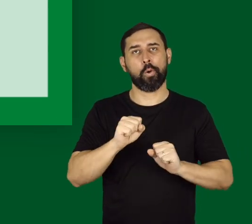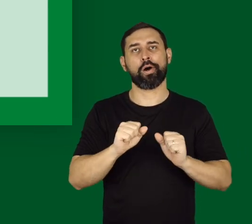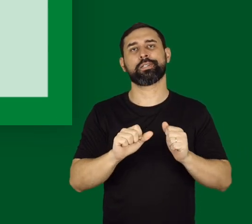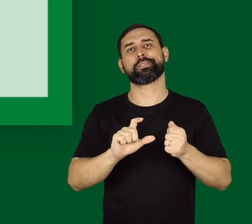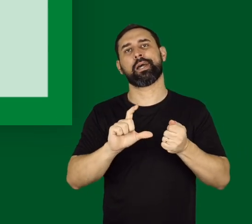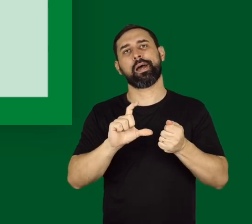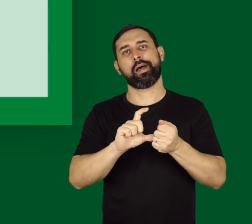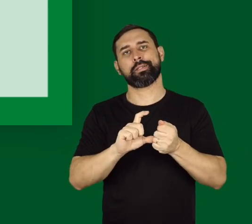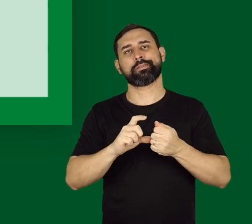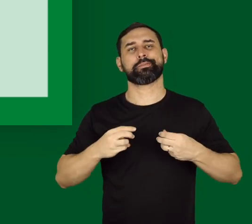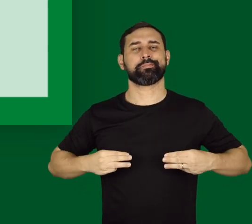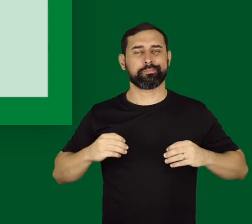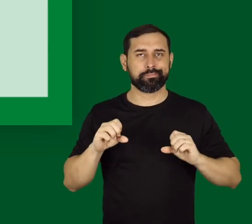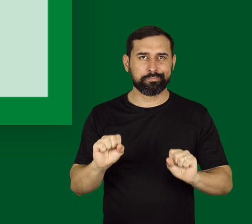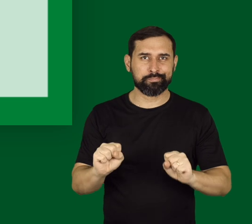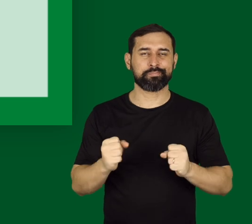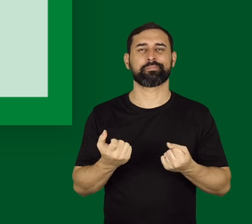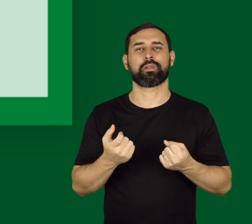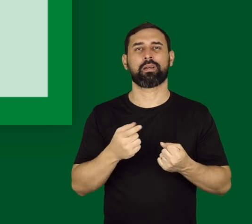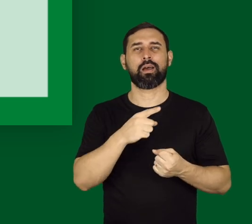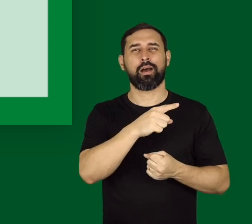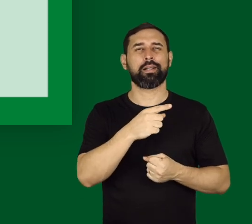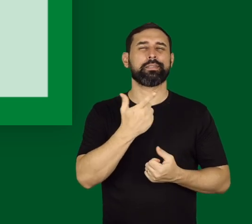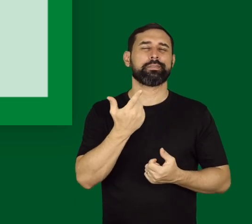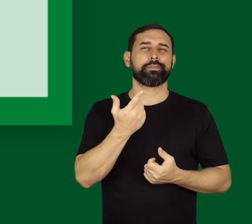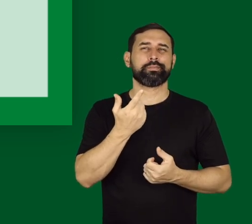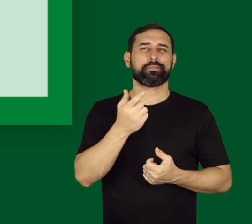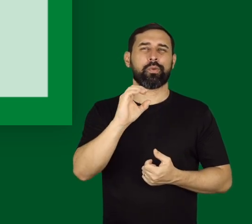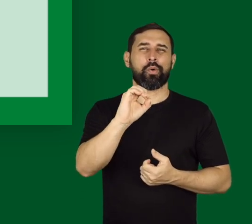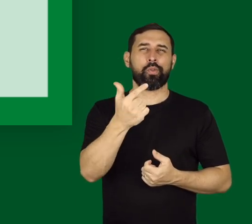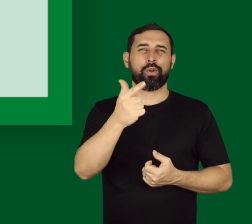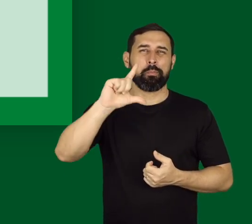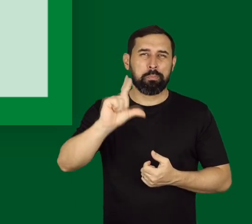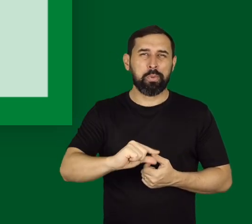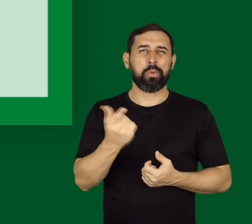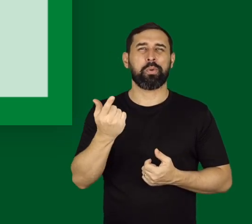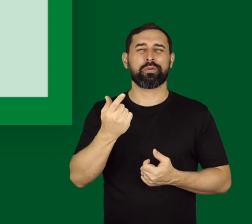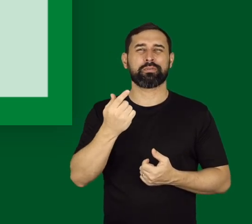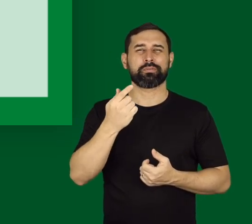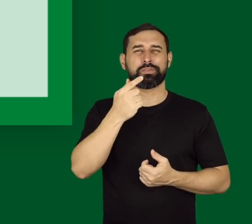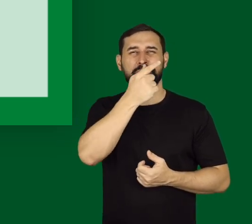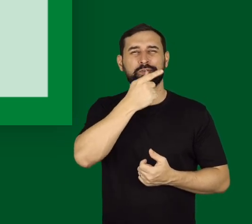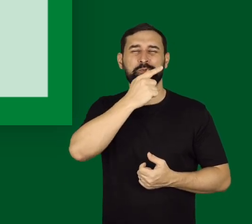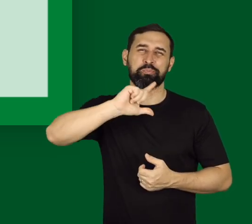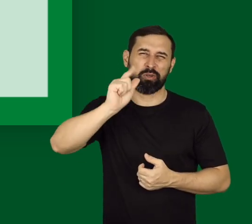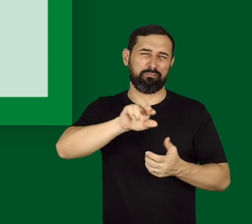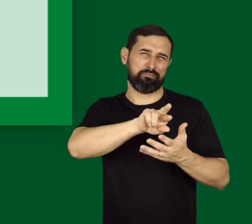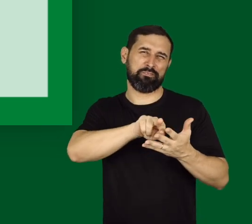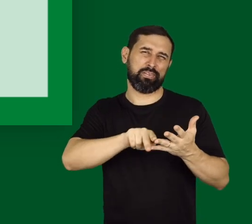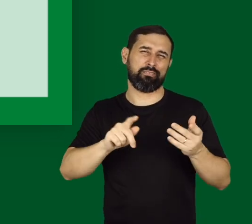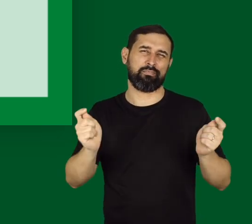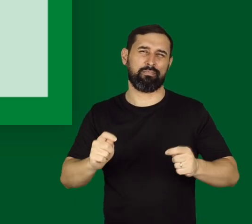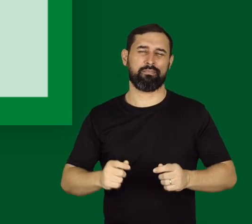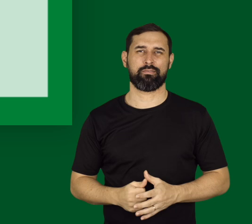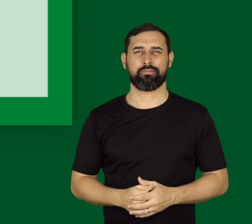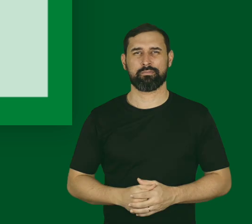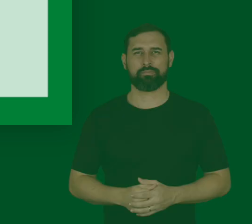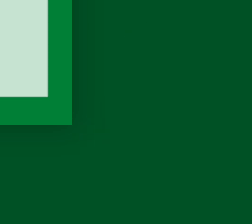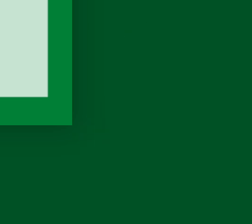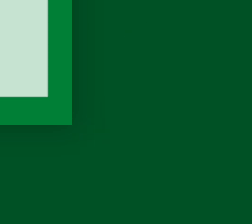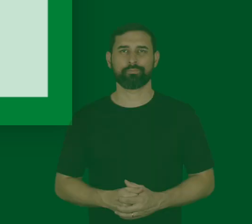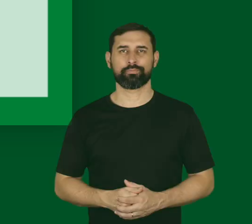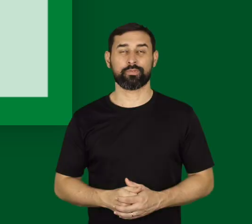as anomalias bioquímicas que a gente vê no choque frio? Acidose metabólica, hipóxica, coagulopatia e